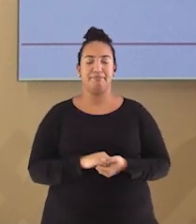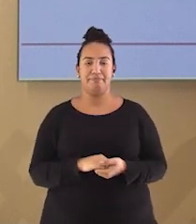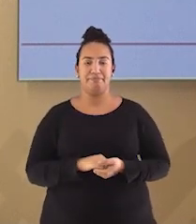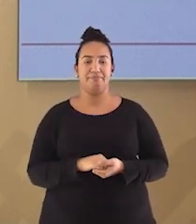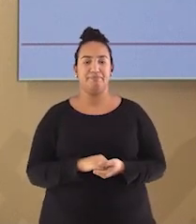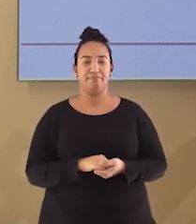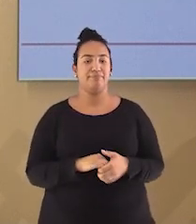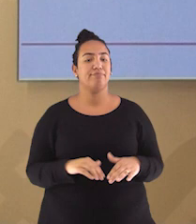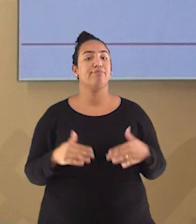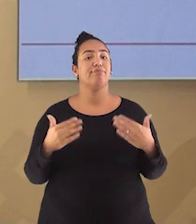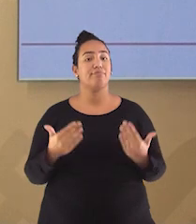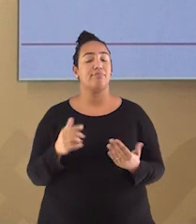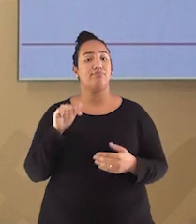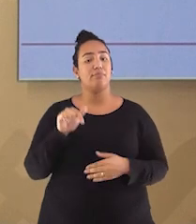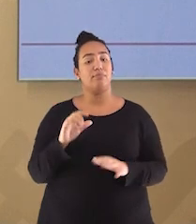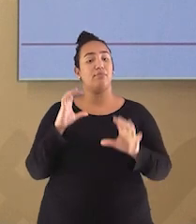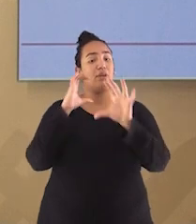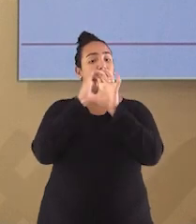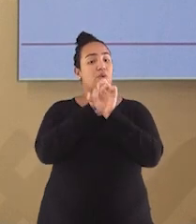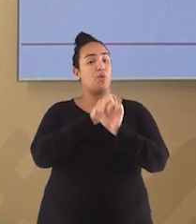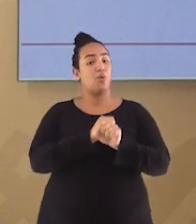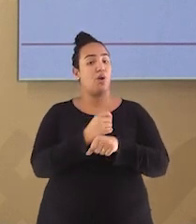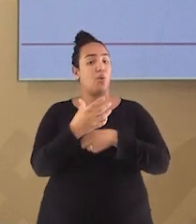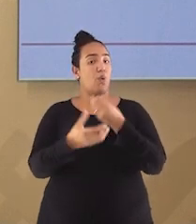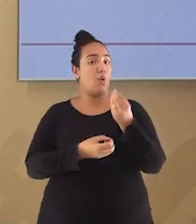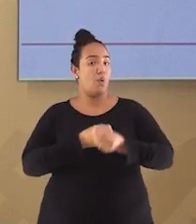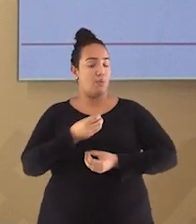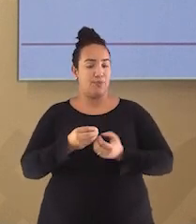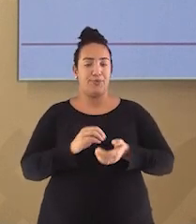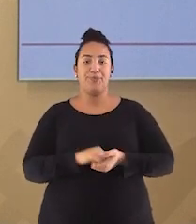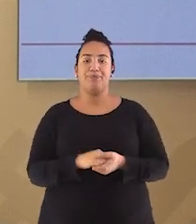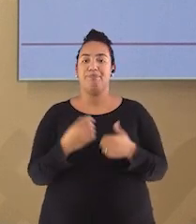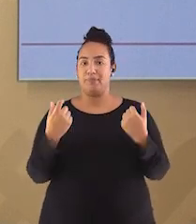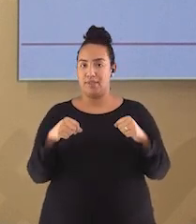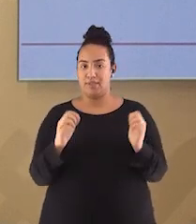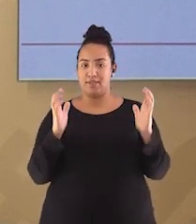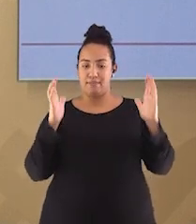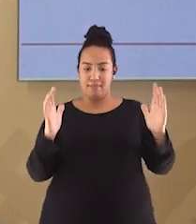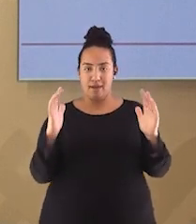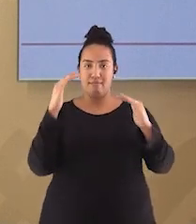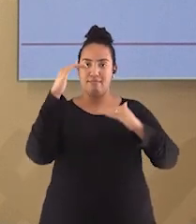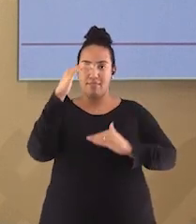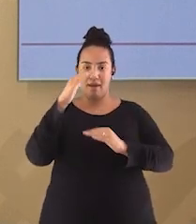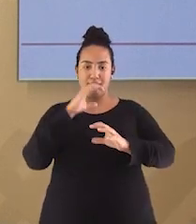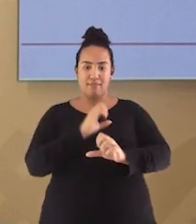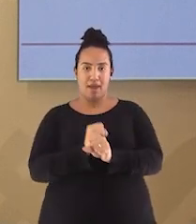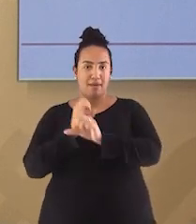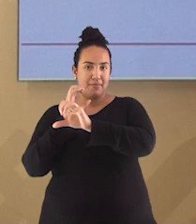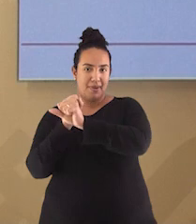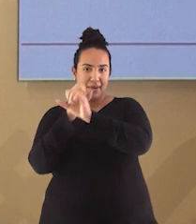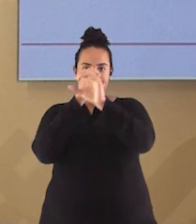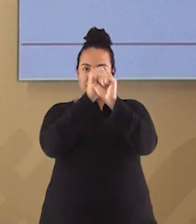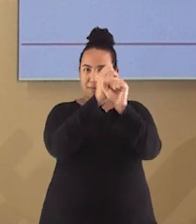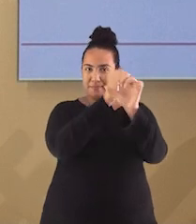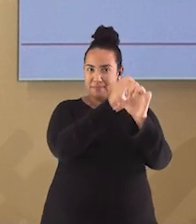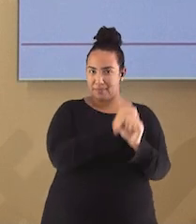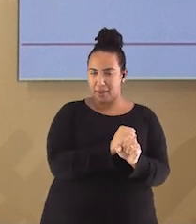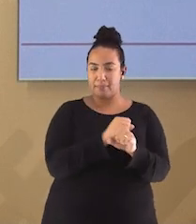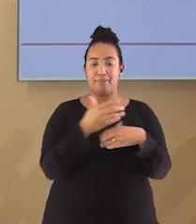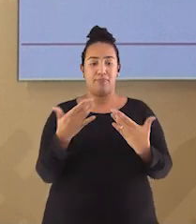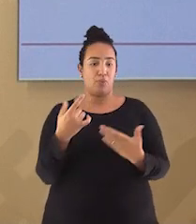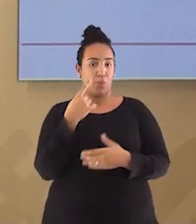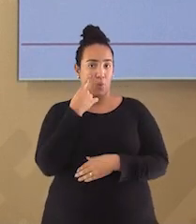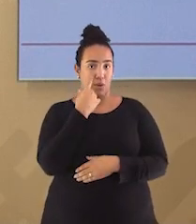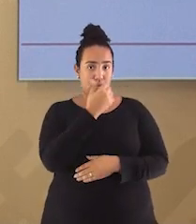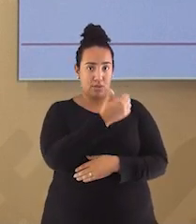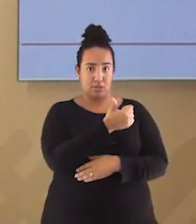para calcular o perímetro da tela nós vamos somar a medida de todos os lados dela assim temos que fazer